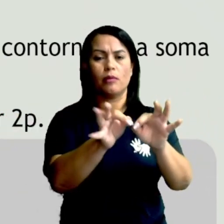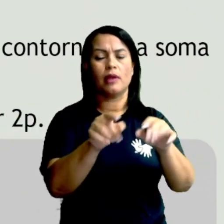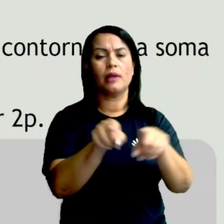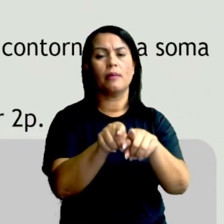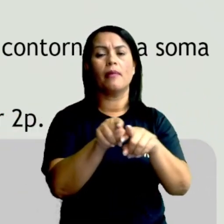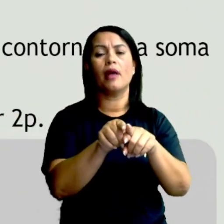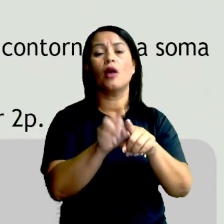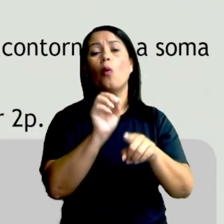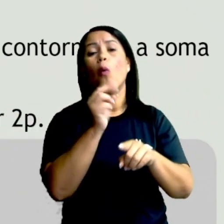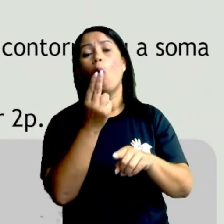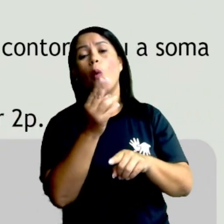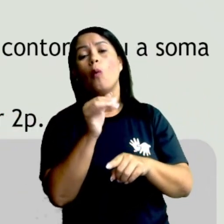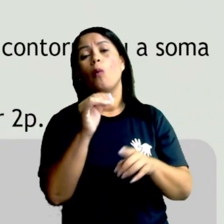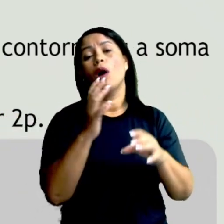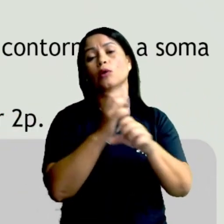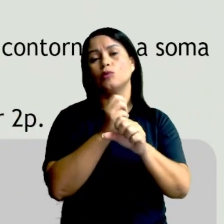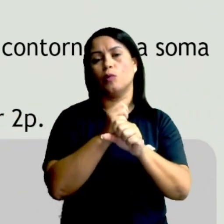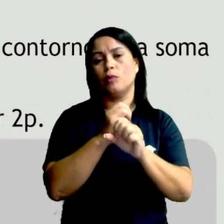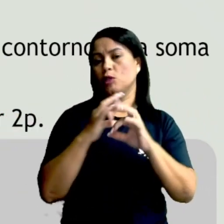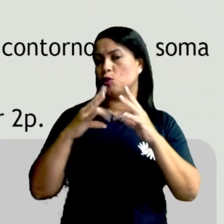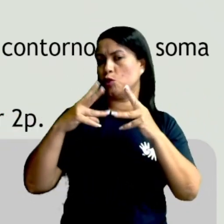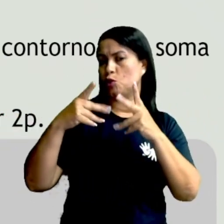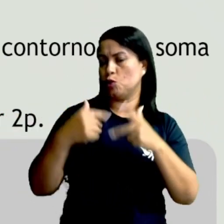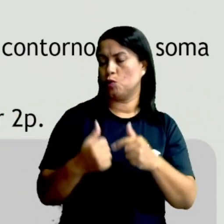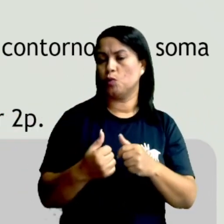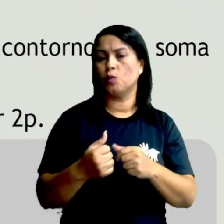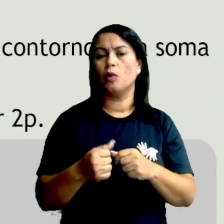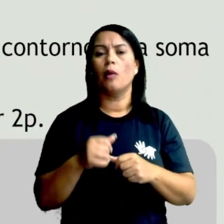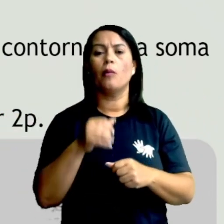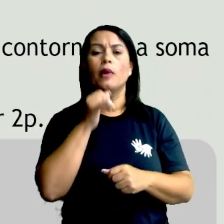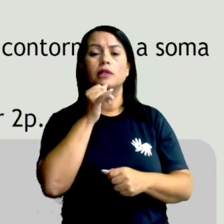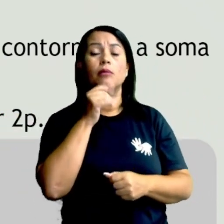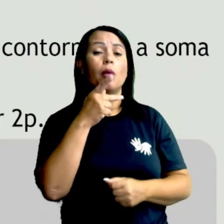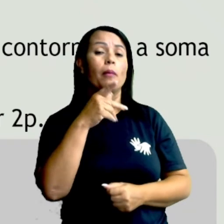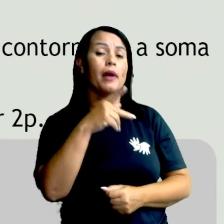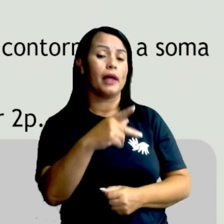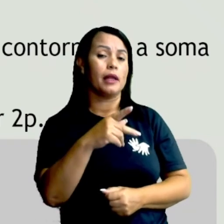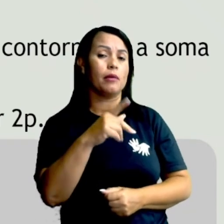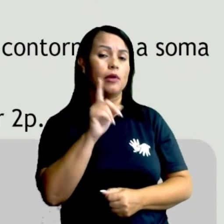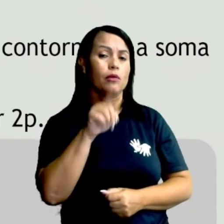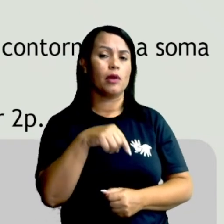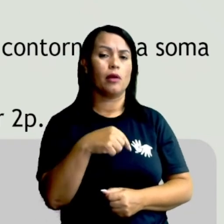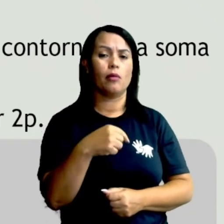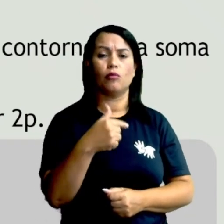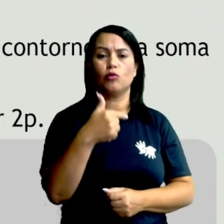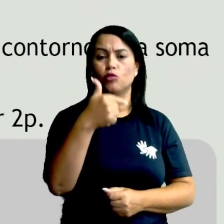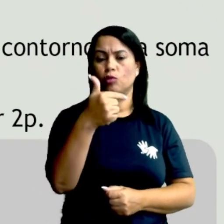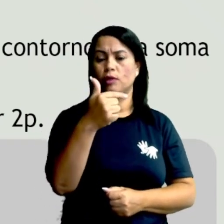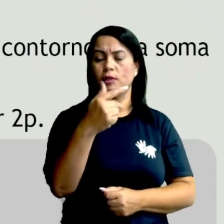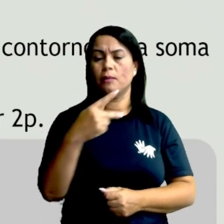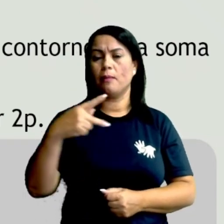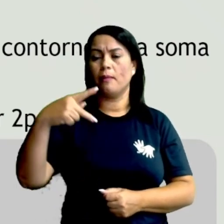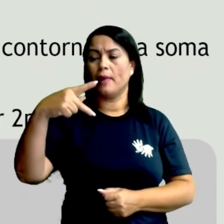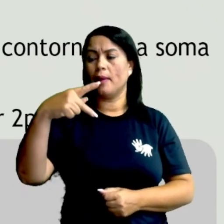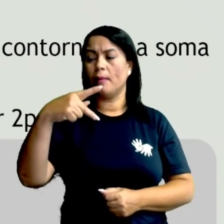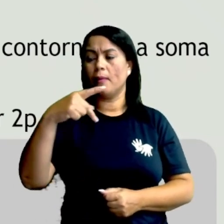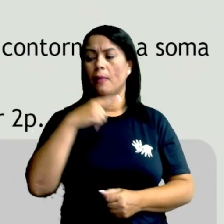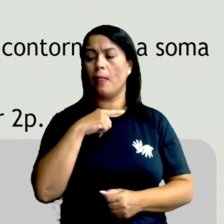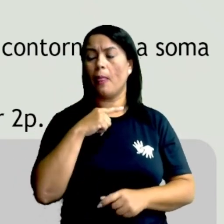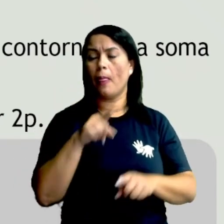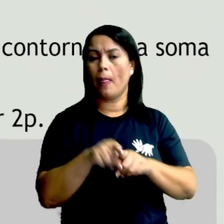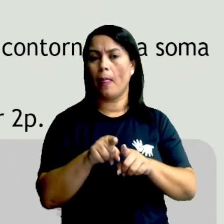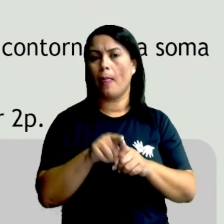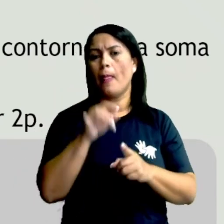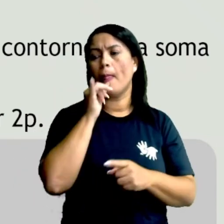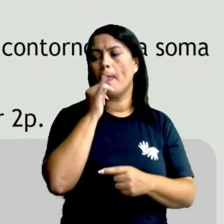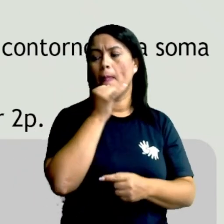dos lados de uma figura plana. O perímetro de uma figura é representado por 2π, né? Então, pessoal, eu